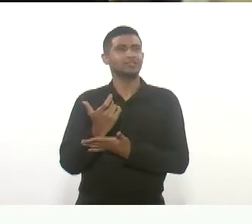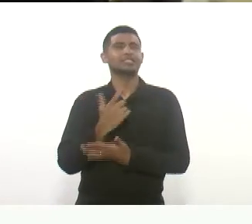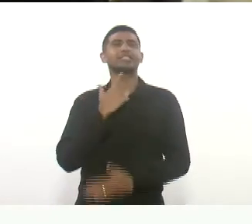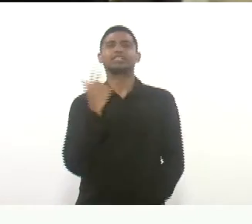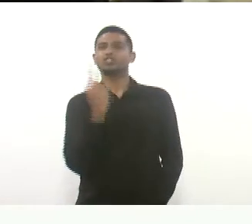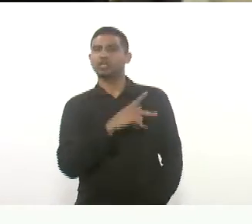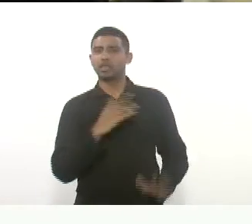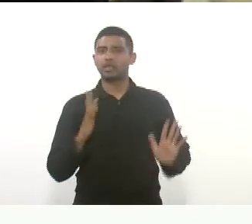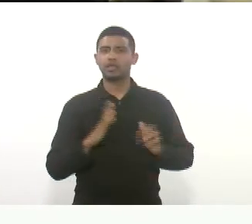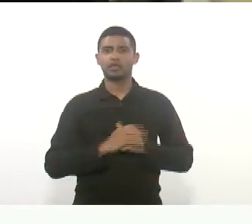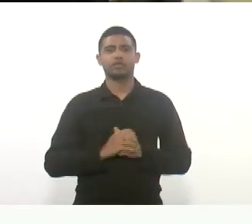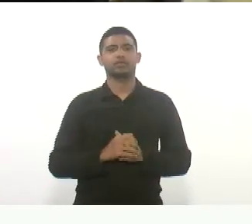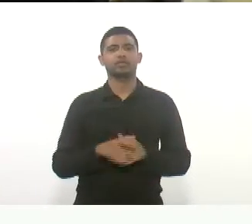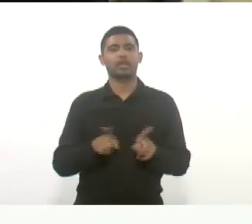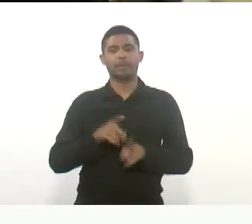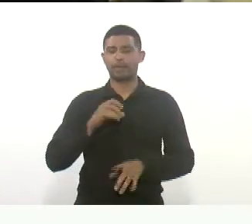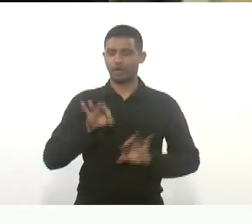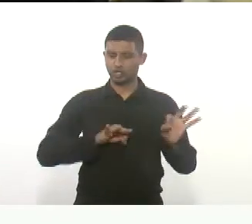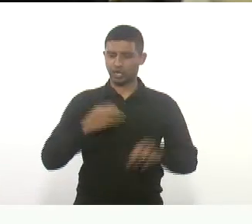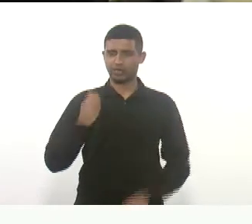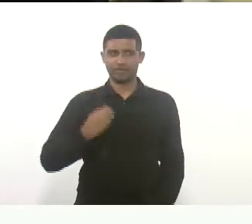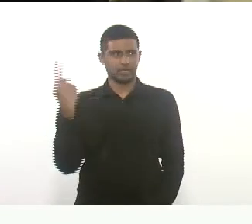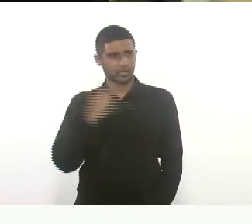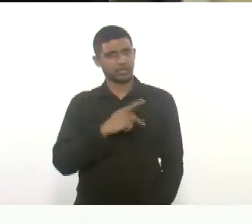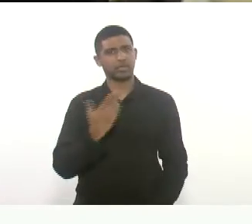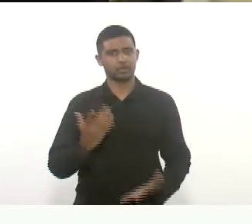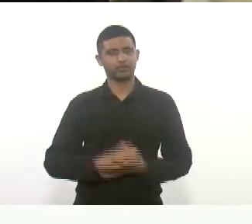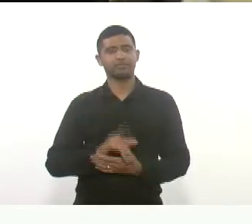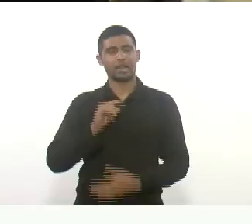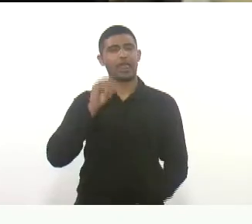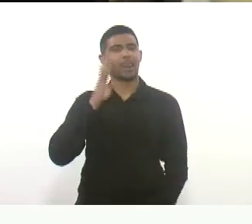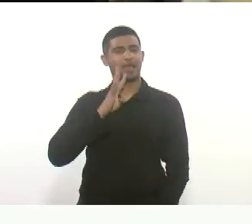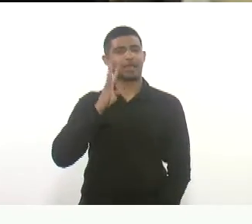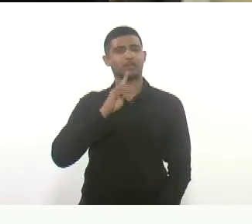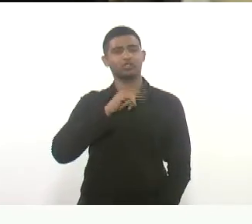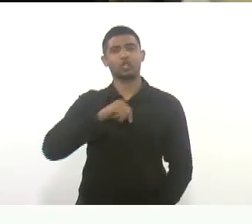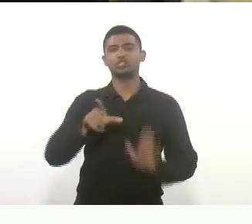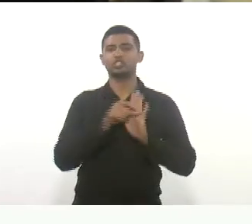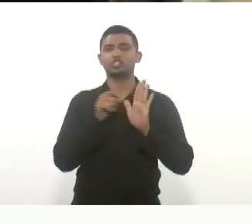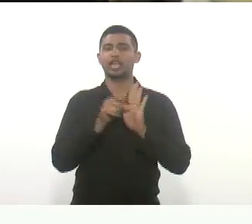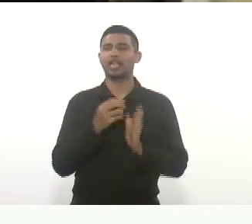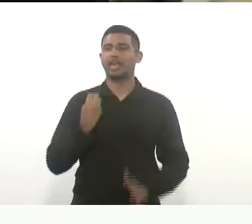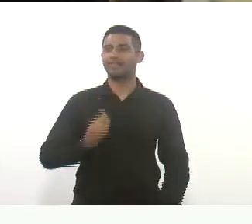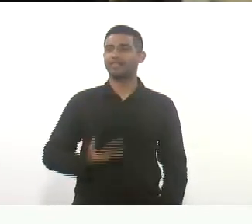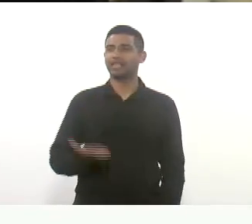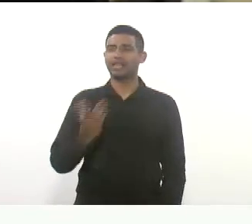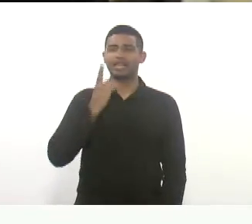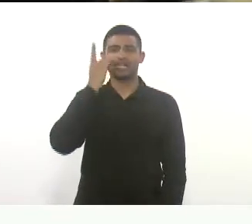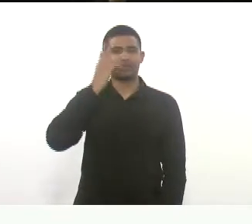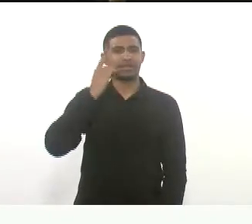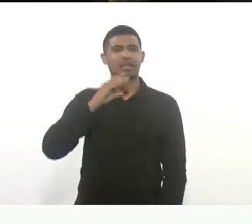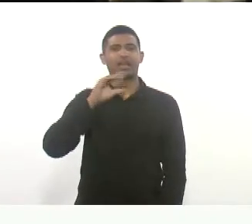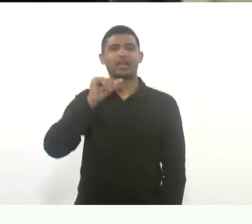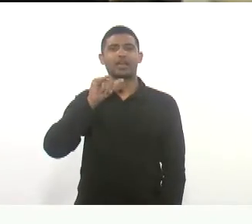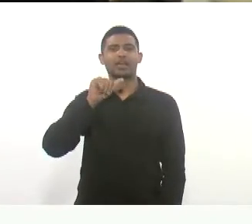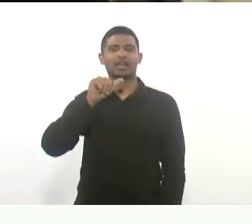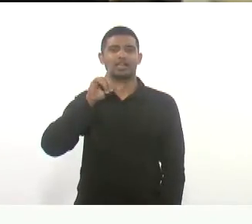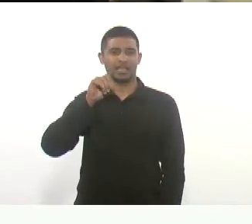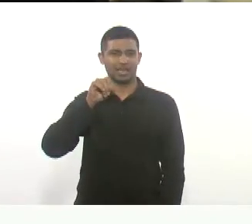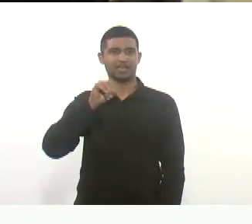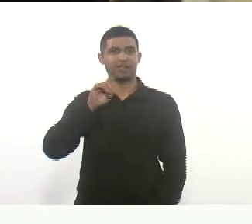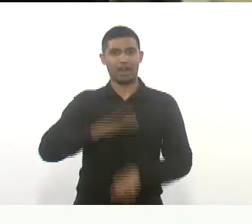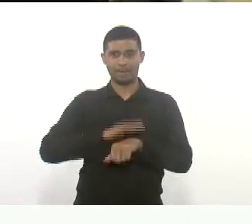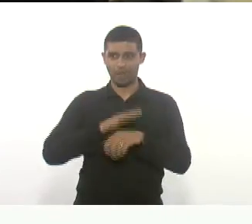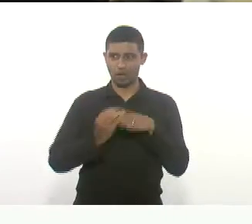mais próxima do seu projeto de vida. Eu acho que isso é muito bacana. Destacar aqui a presença do deputado Carlos Caiado, um dos autores,